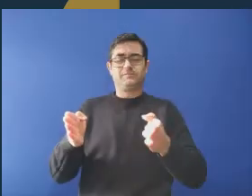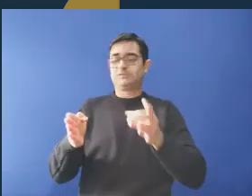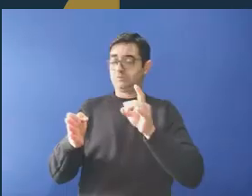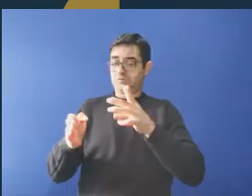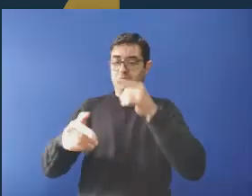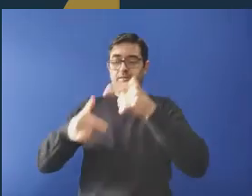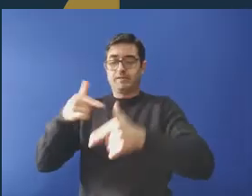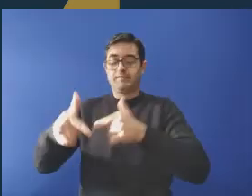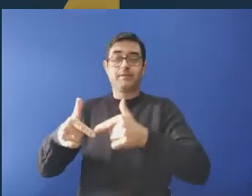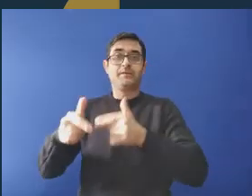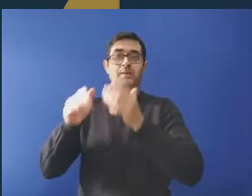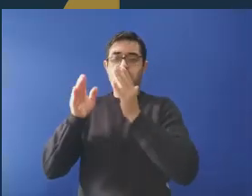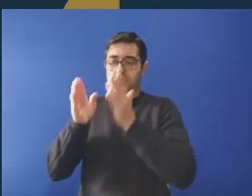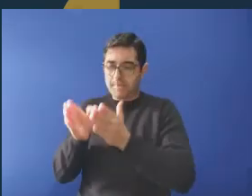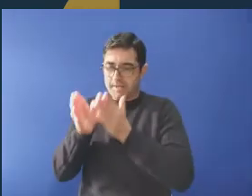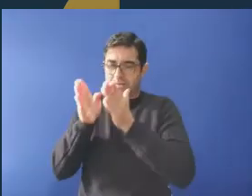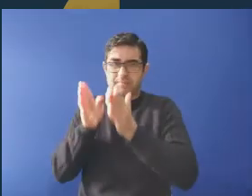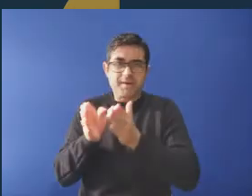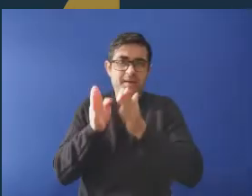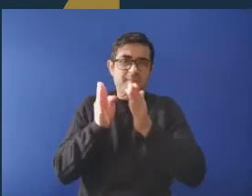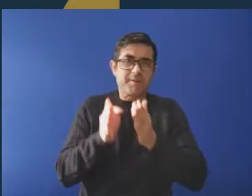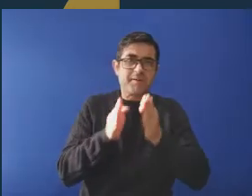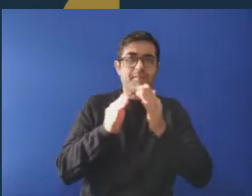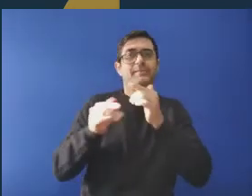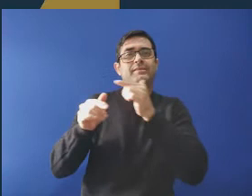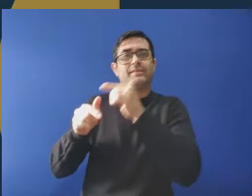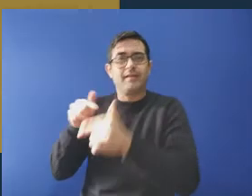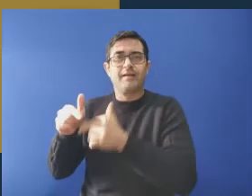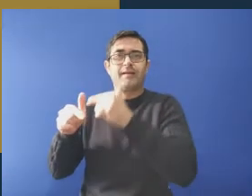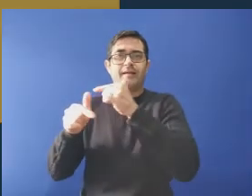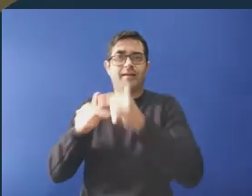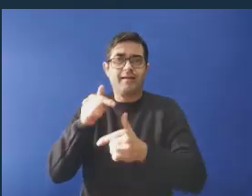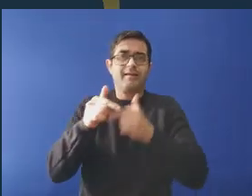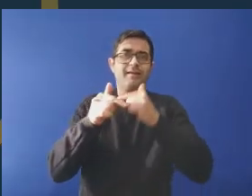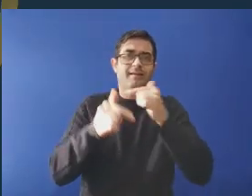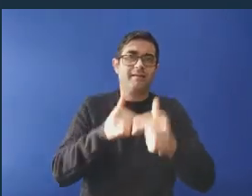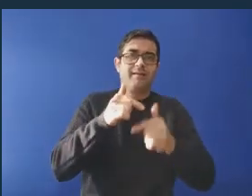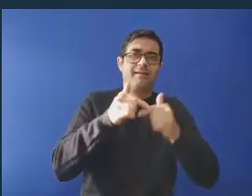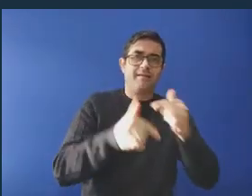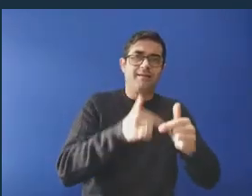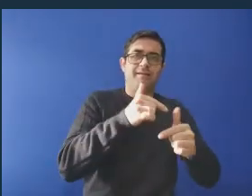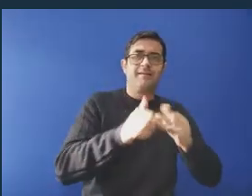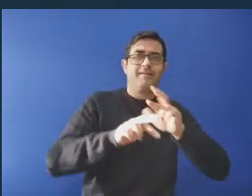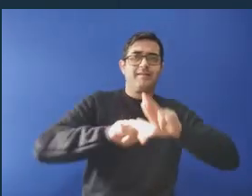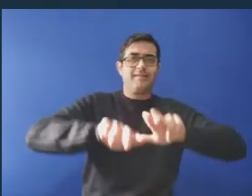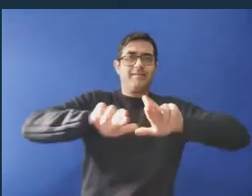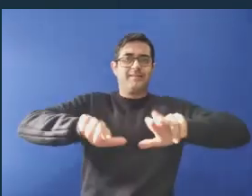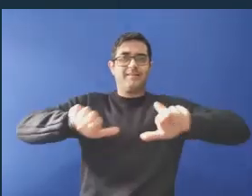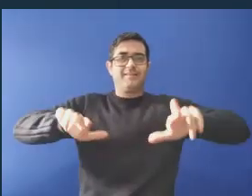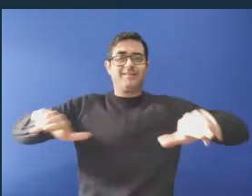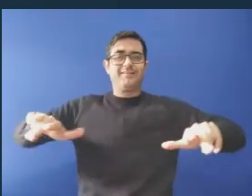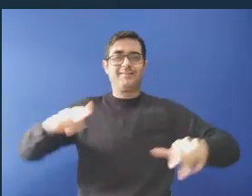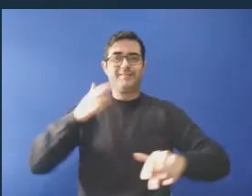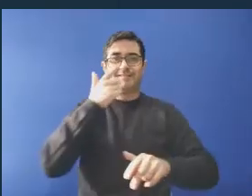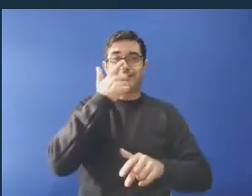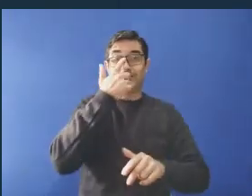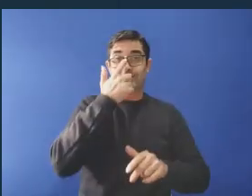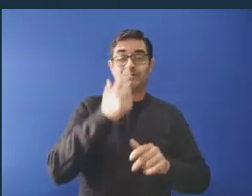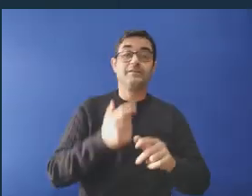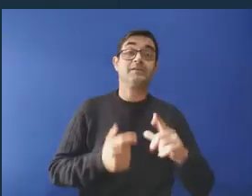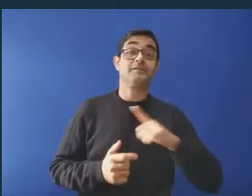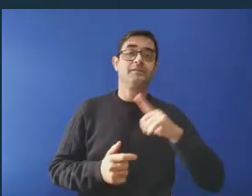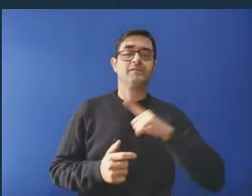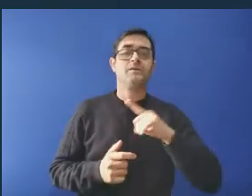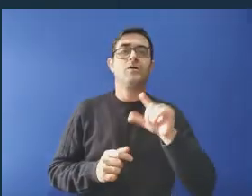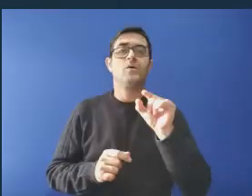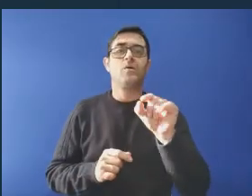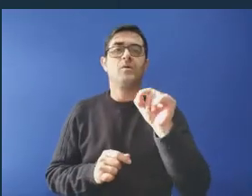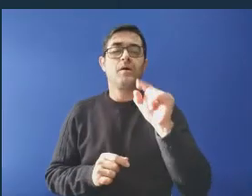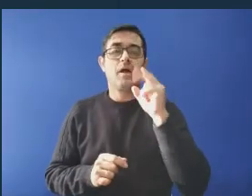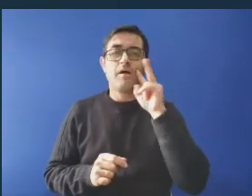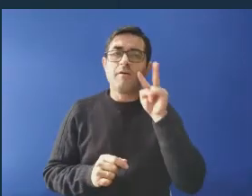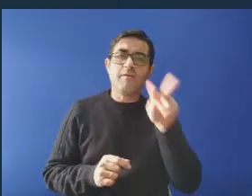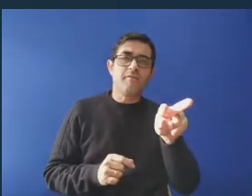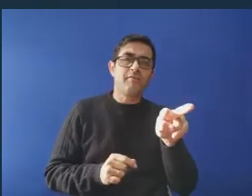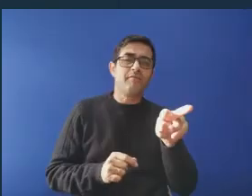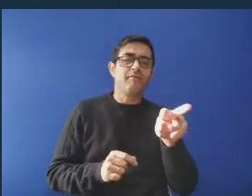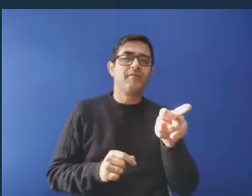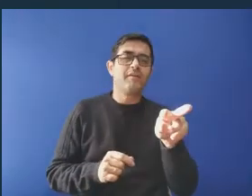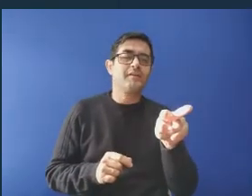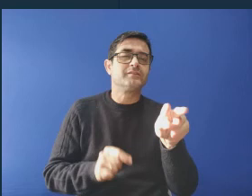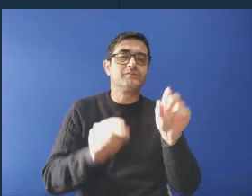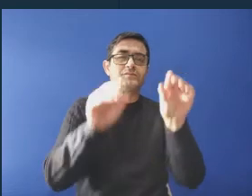faz em várias etapas, você tem uma quantidade de trabalho diferente. E isso a gente vai observar nos organismos